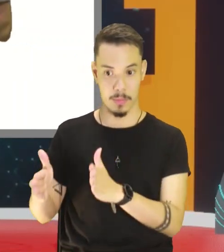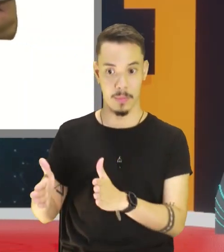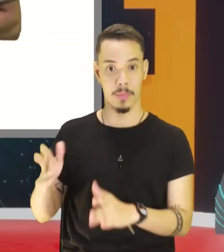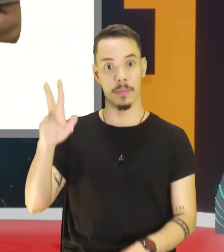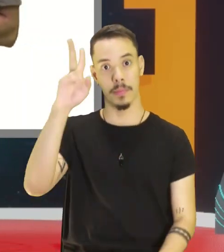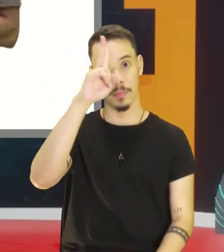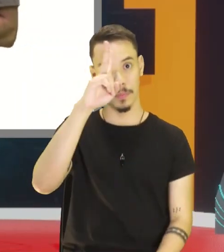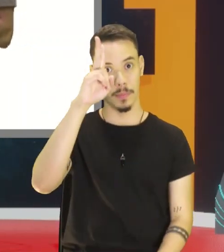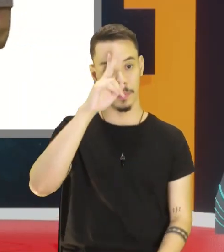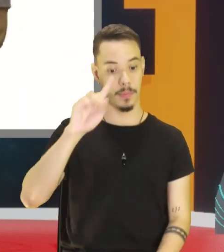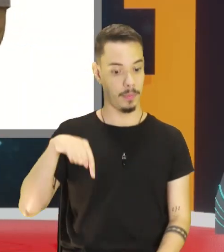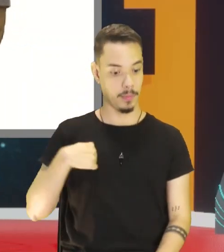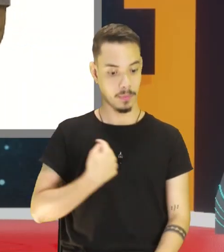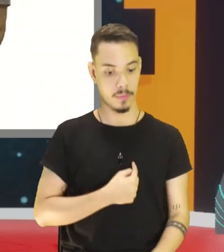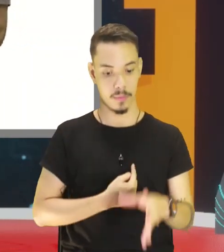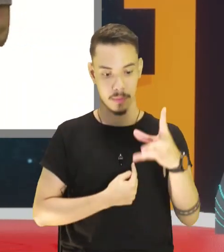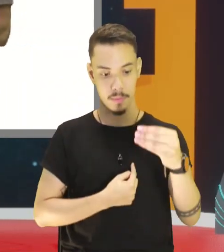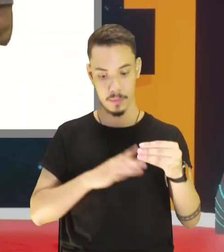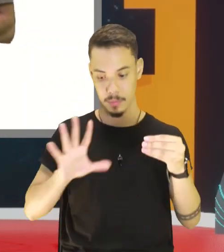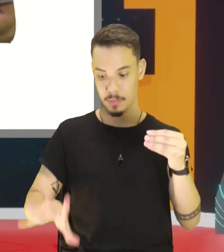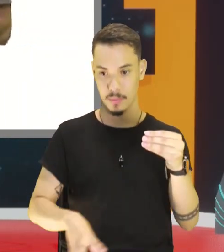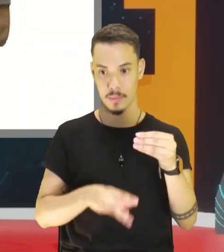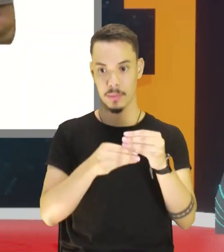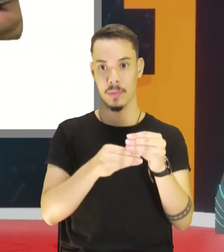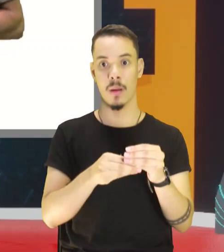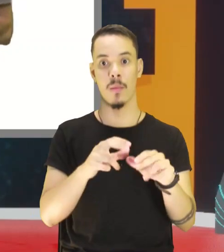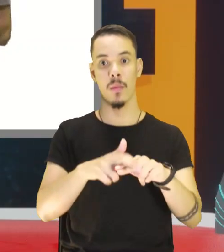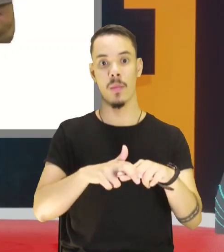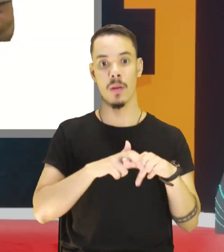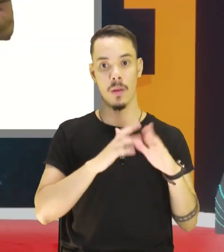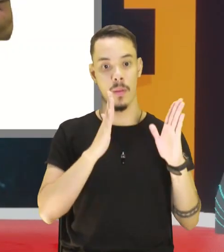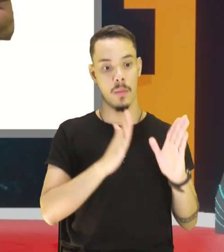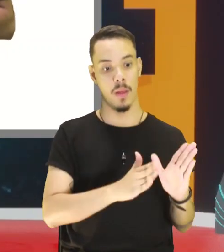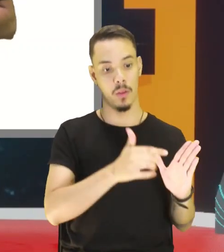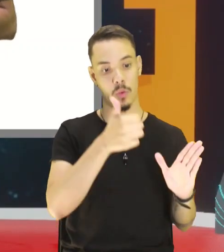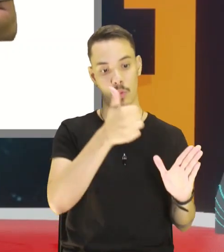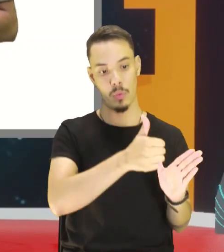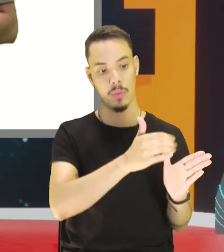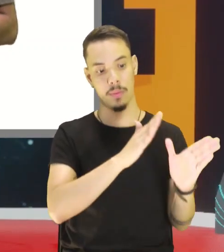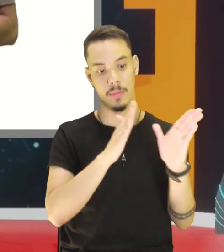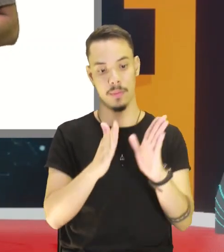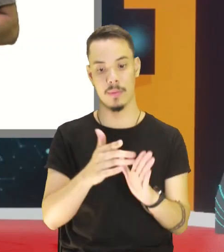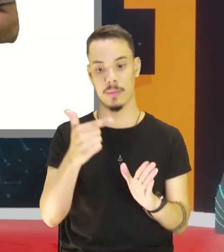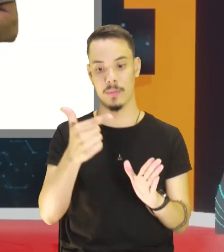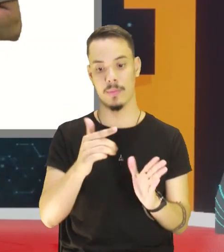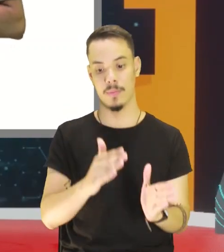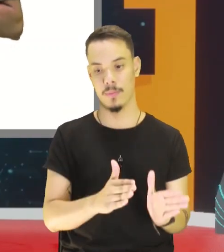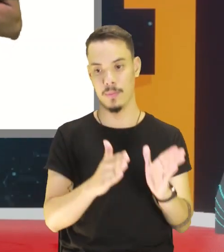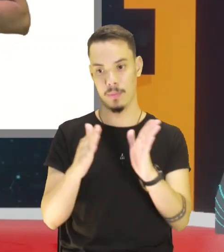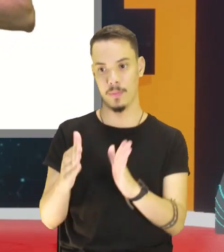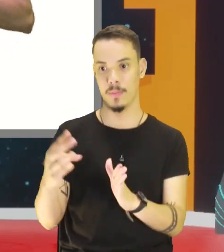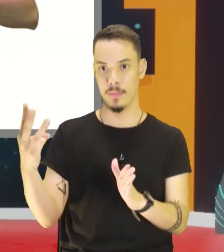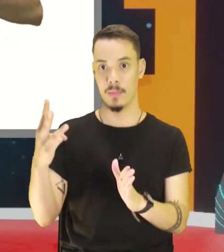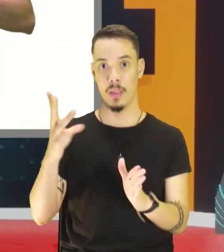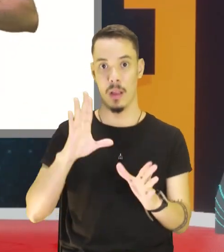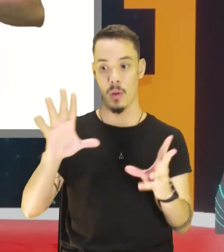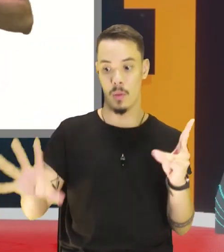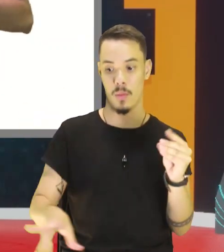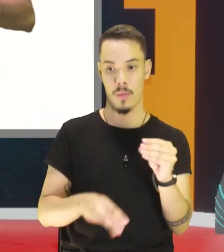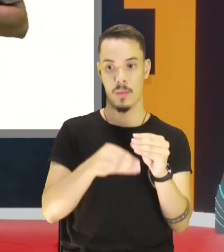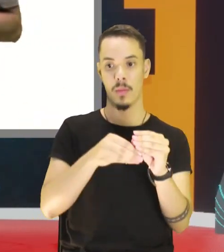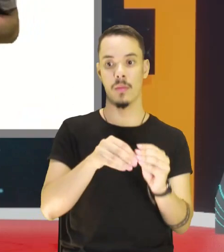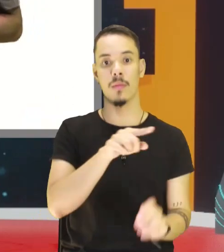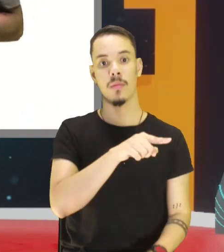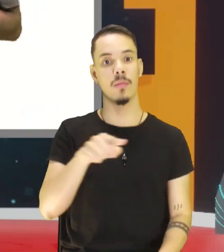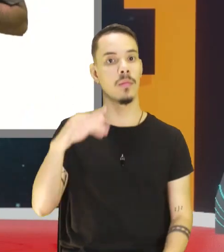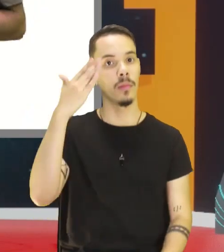um complemento, função parte 1, parte 2, parte 3, elas vêm se complementando, para você poder entender tudo